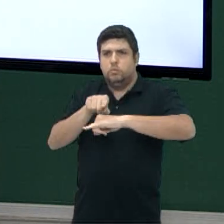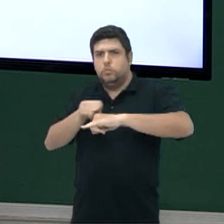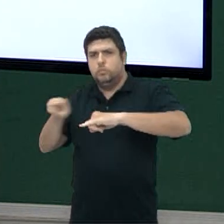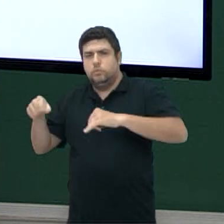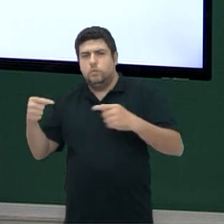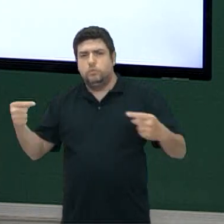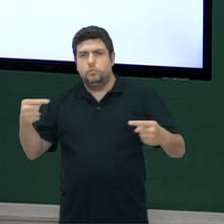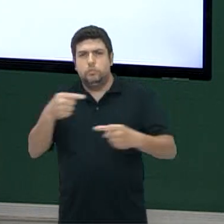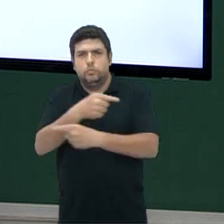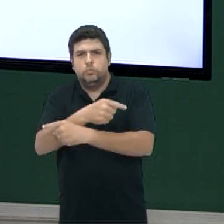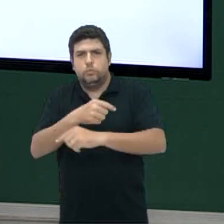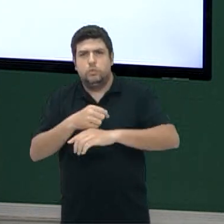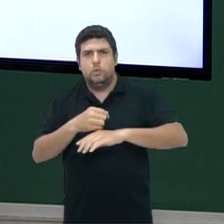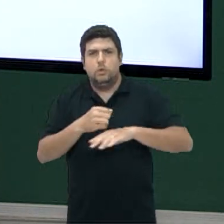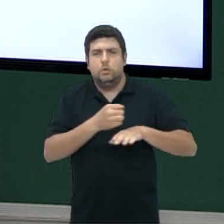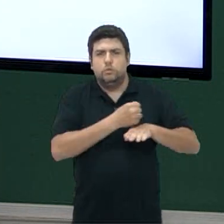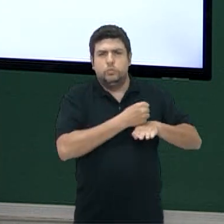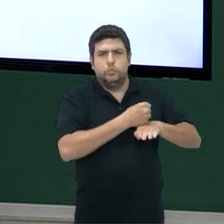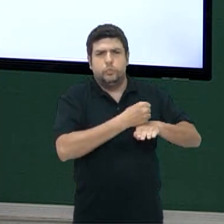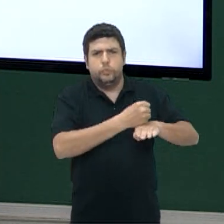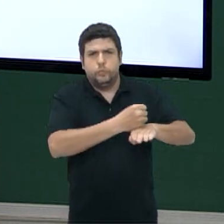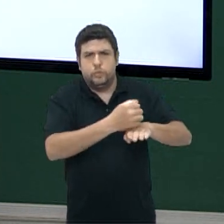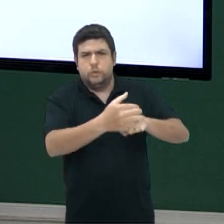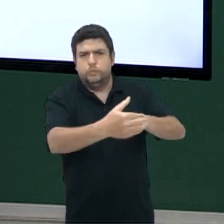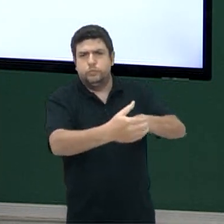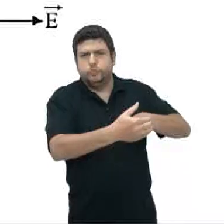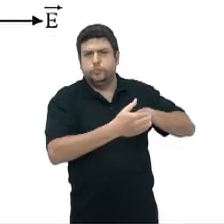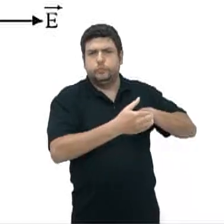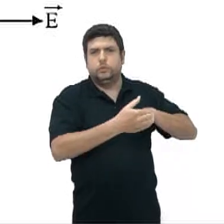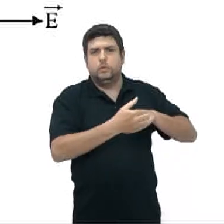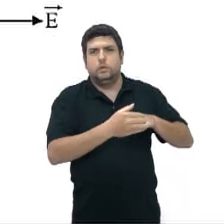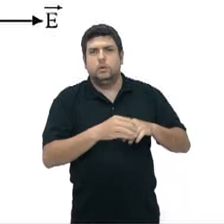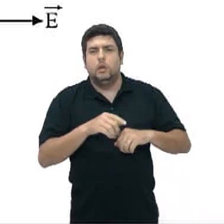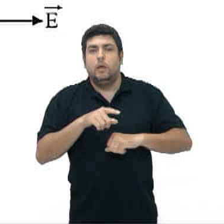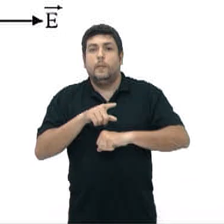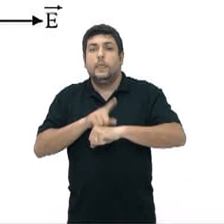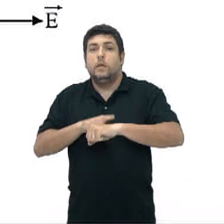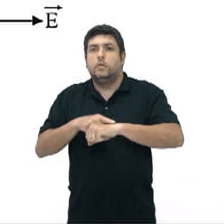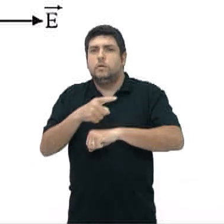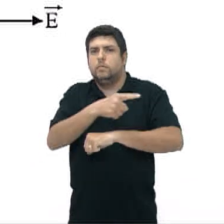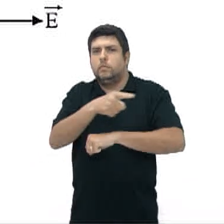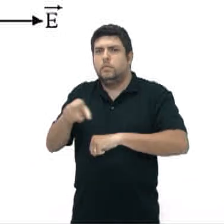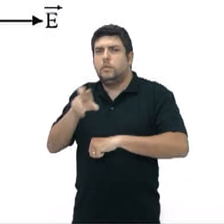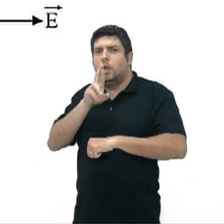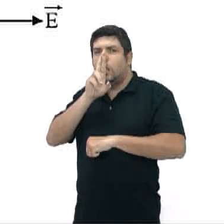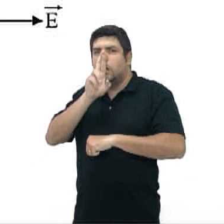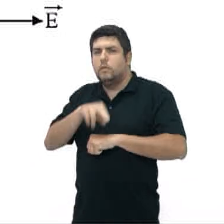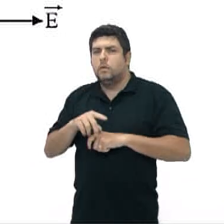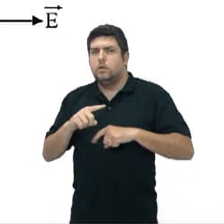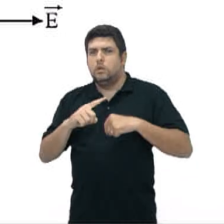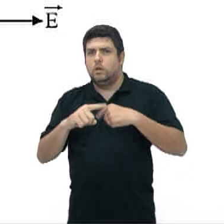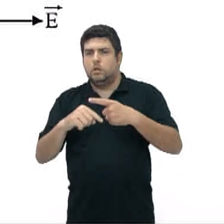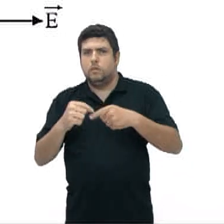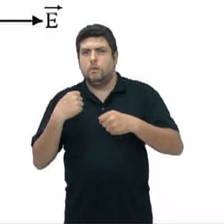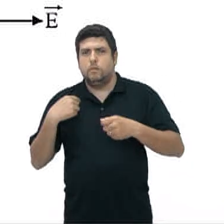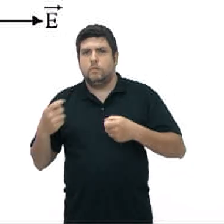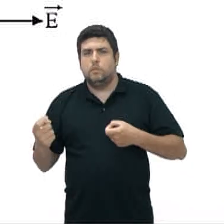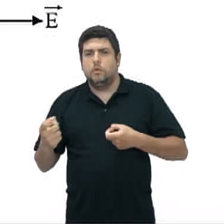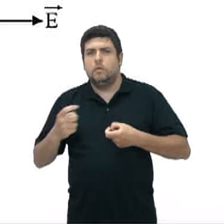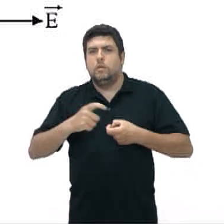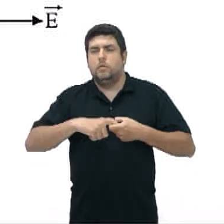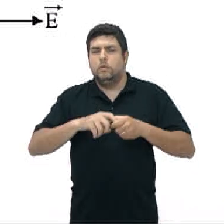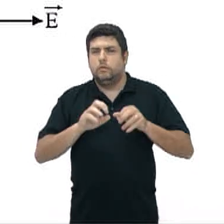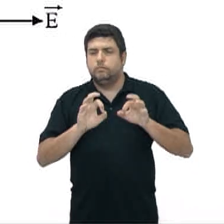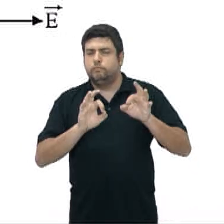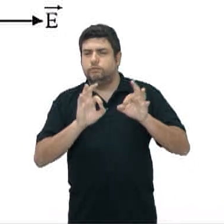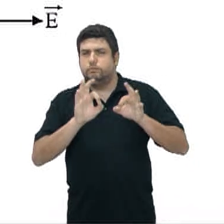e a força de arrasto. Vou dar um tempinho para vocês e agora vejo qual é a alternativa correta e daqui a